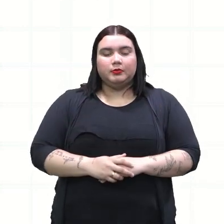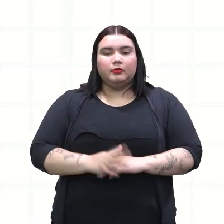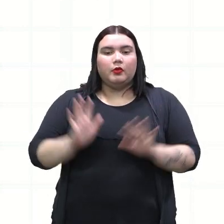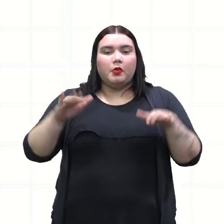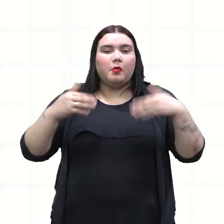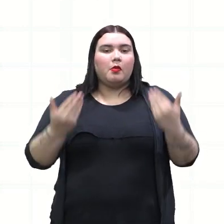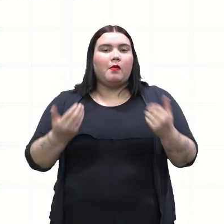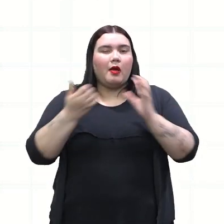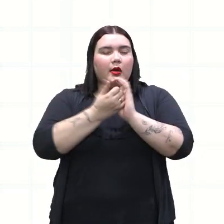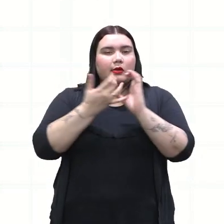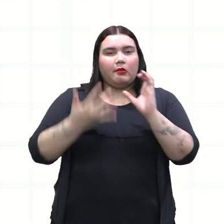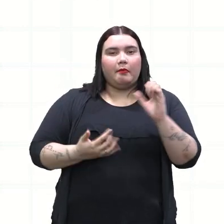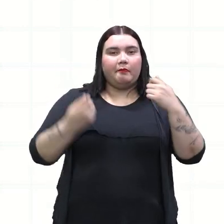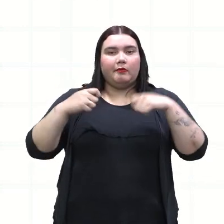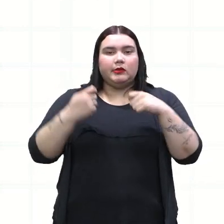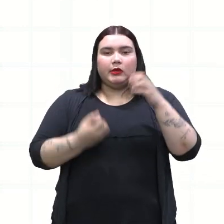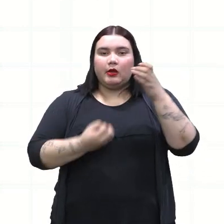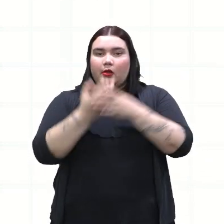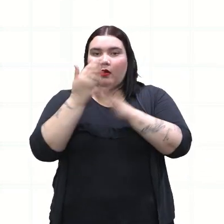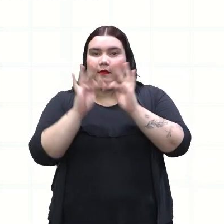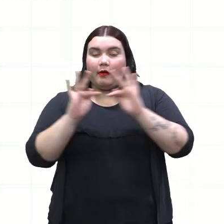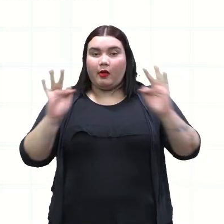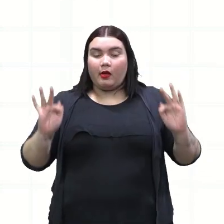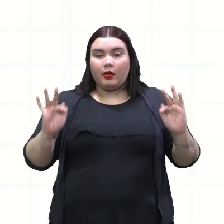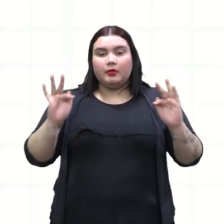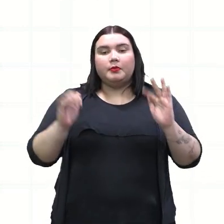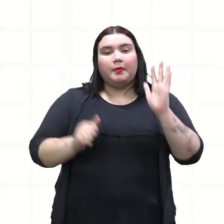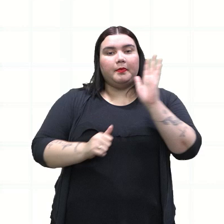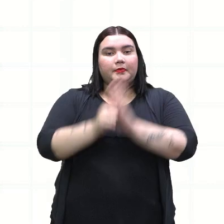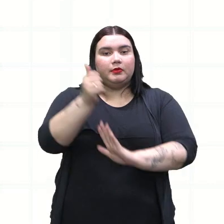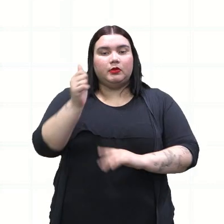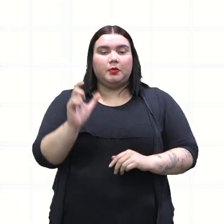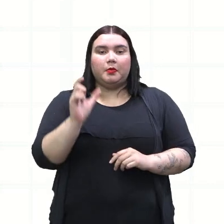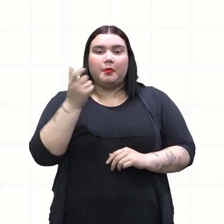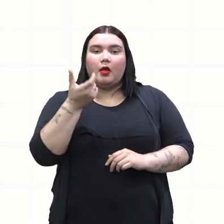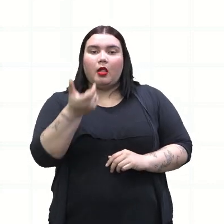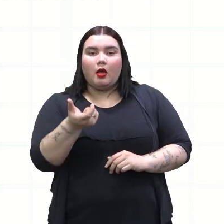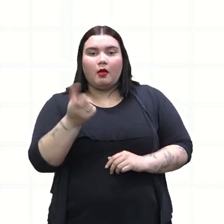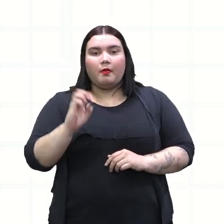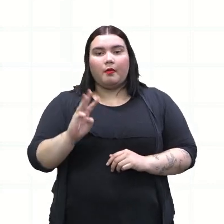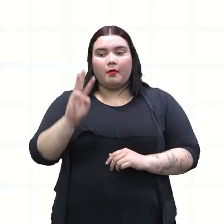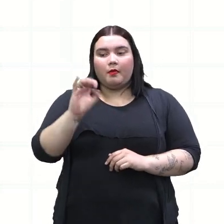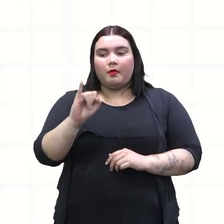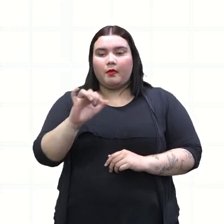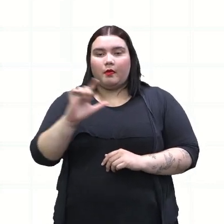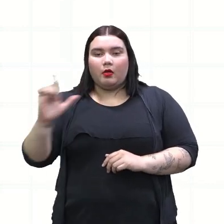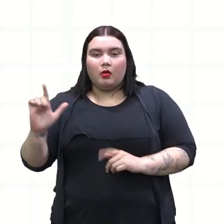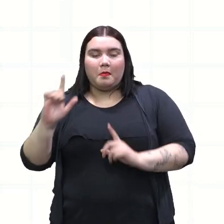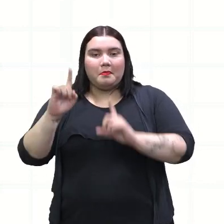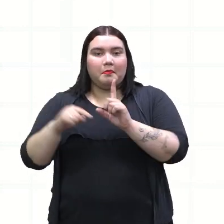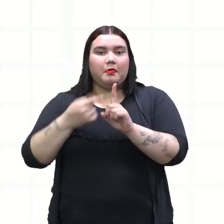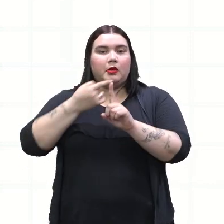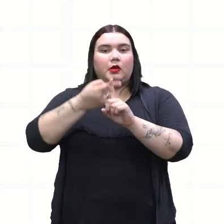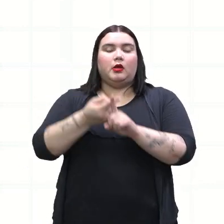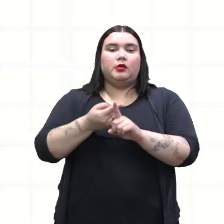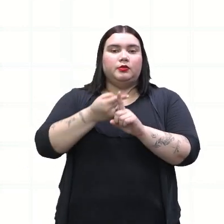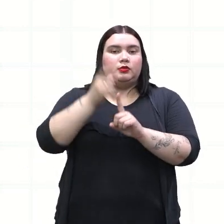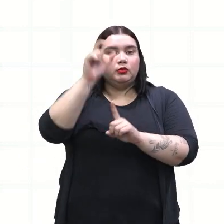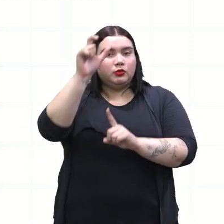são os elementos que eu preciso? Preciso do will, começando a pergunta. Depois o subject, que é o